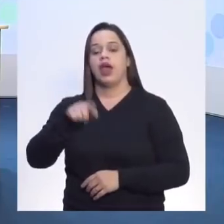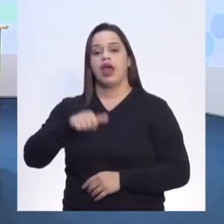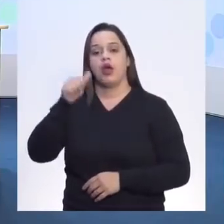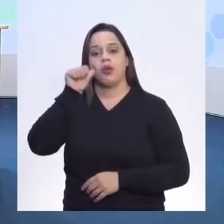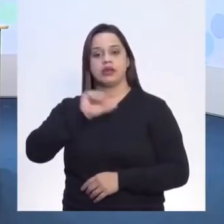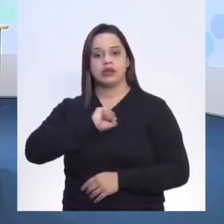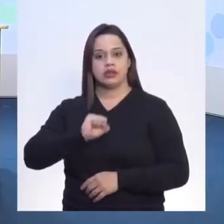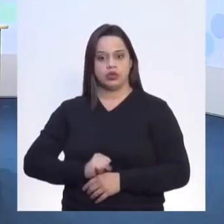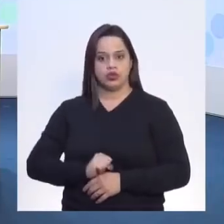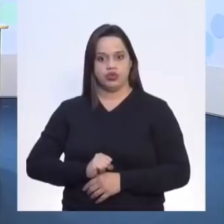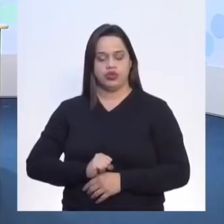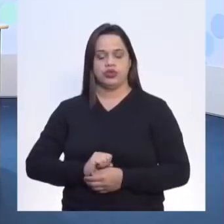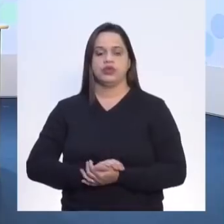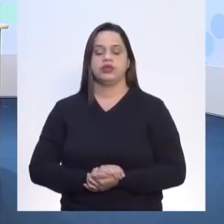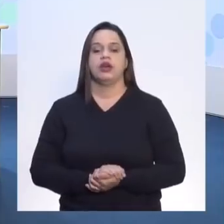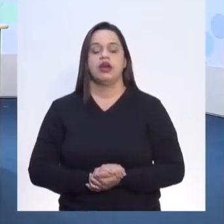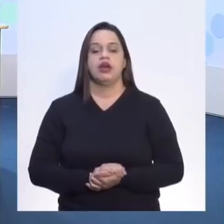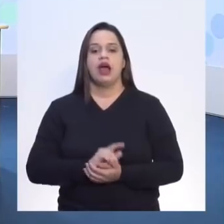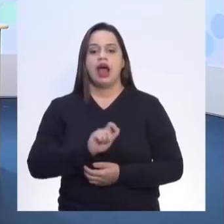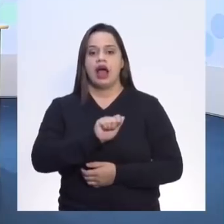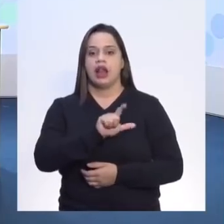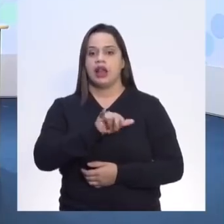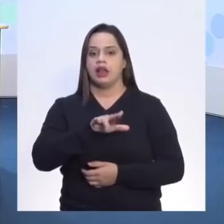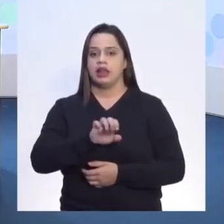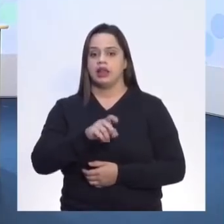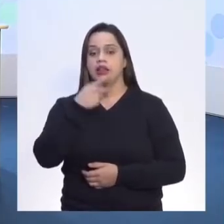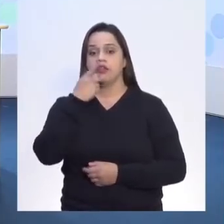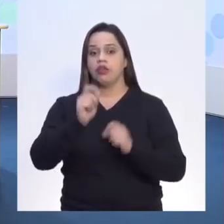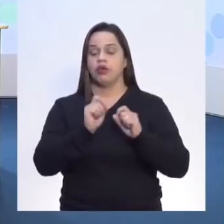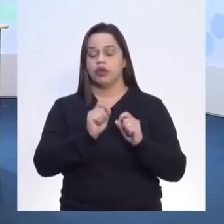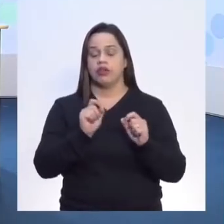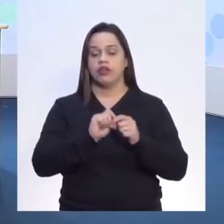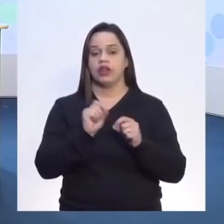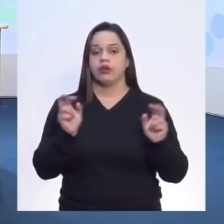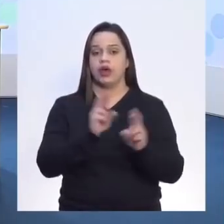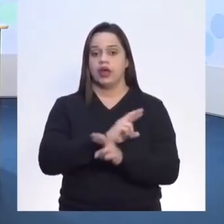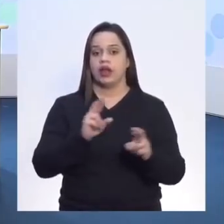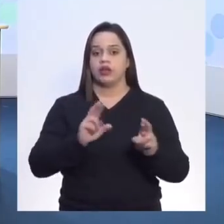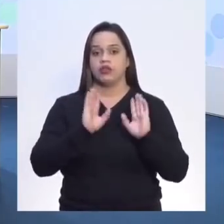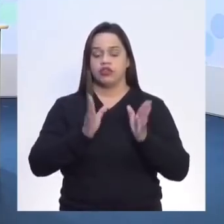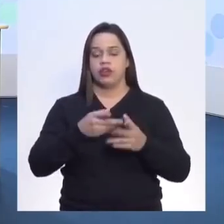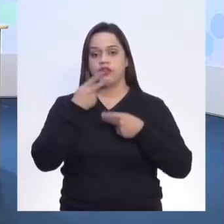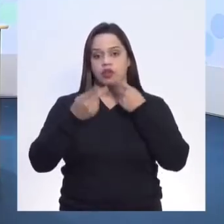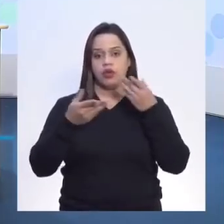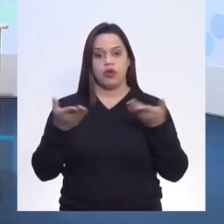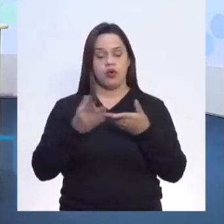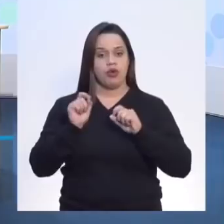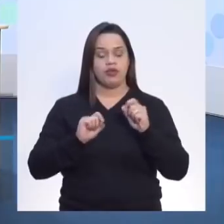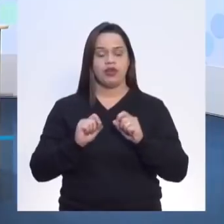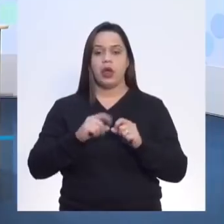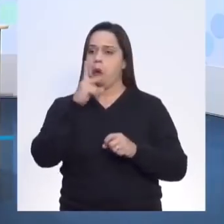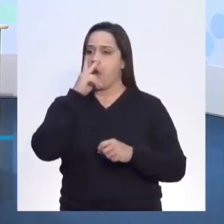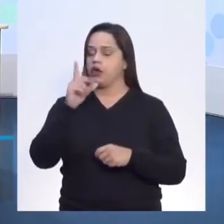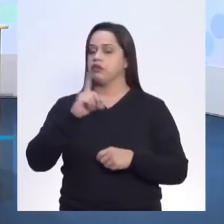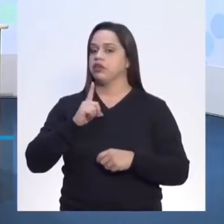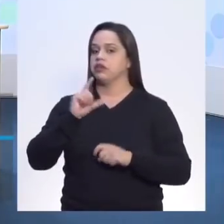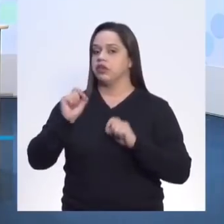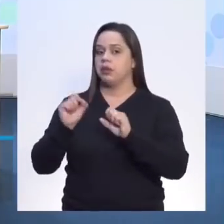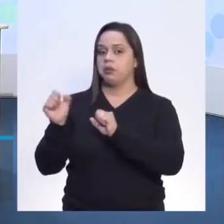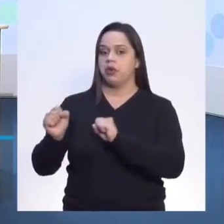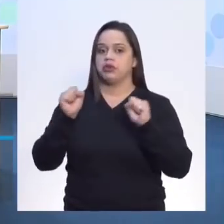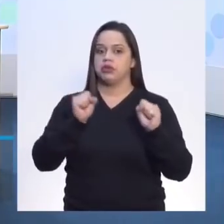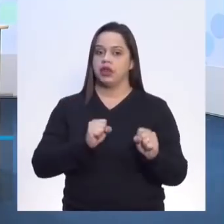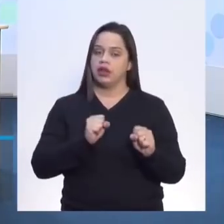né? A Aline fez uma relação, aí o que a gente estava comentando agora. Acho que ela vai ter os poderes